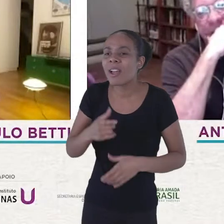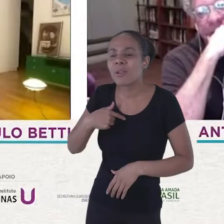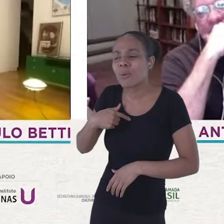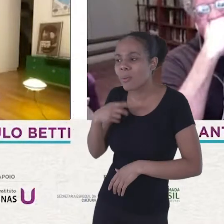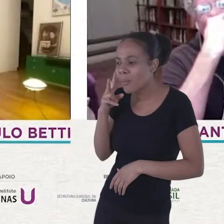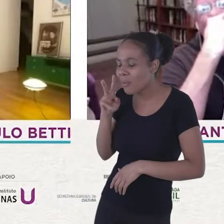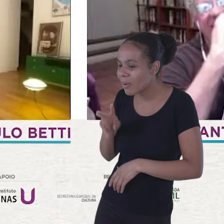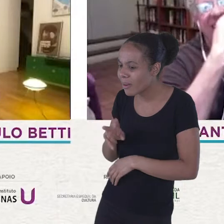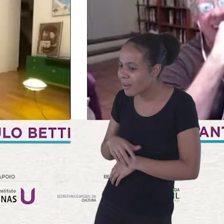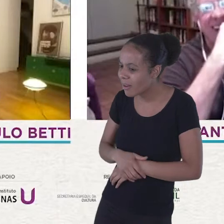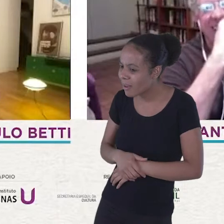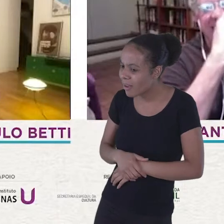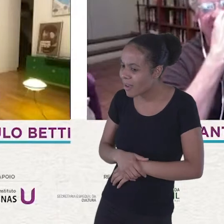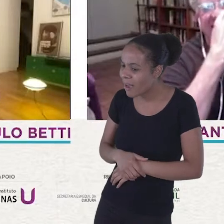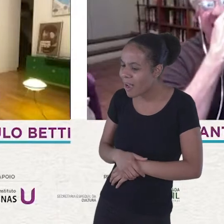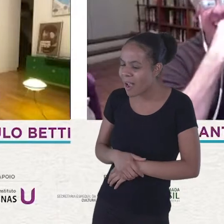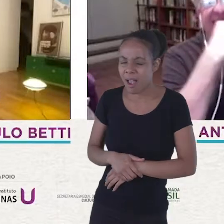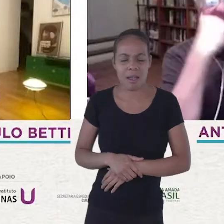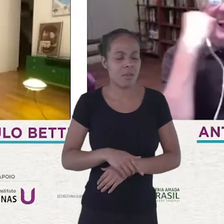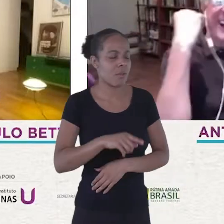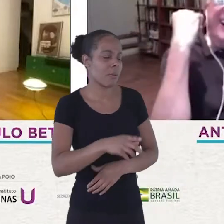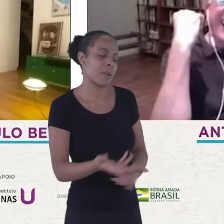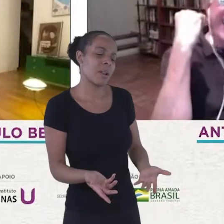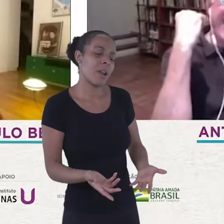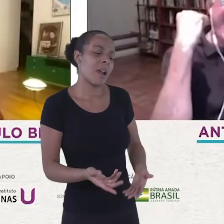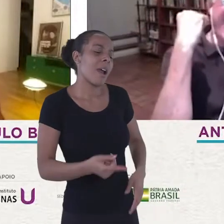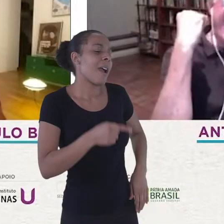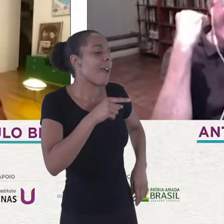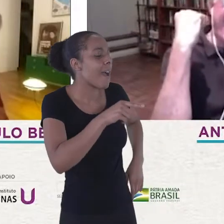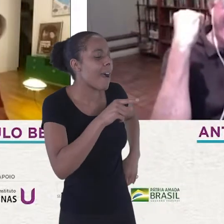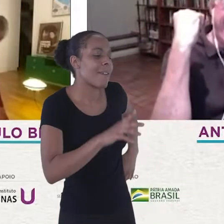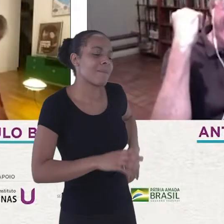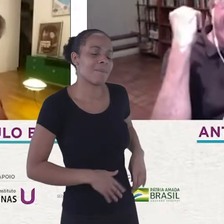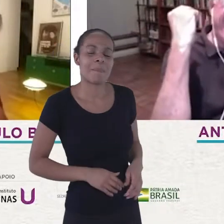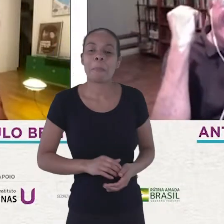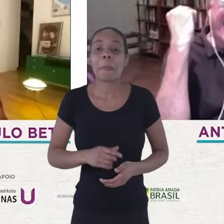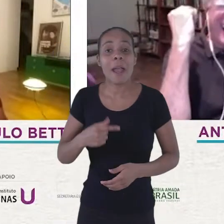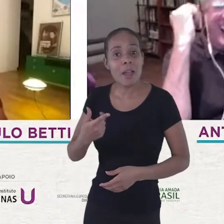"Ah, não, essa você vai ver até o..."